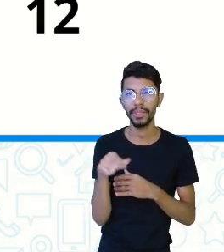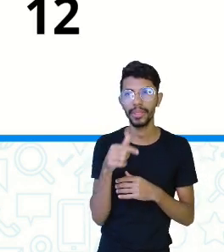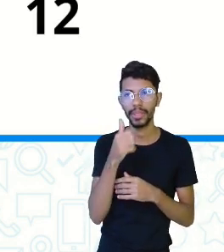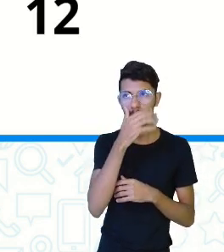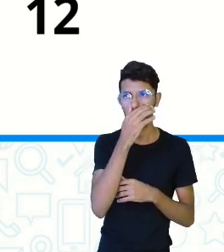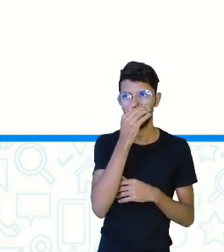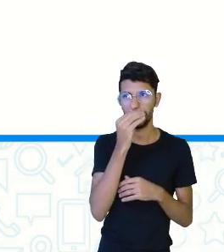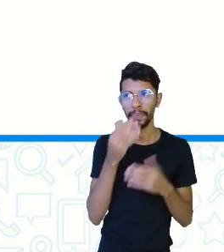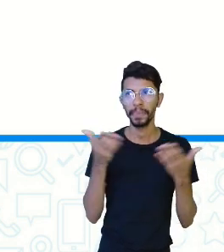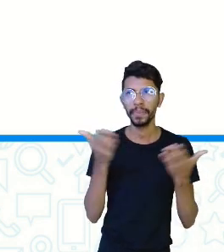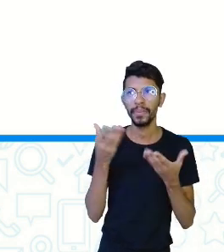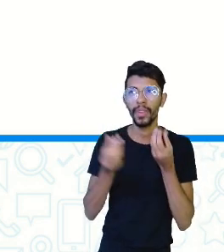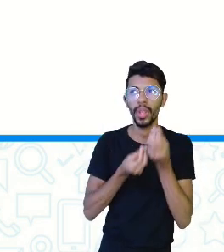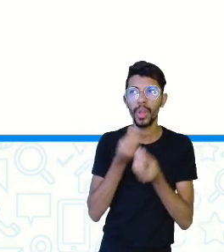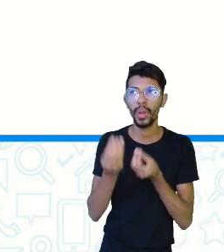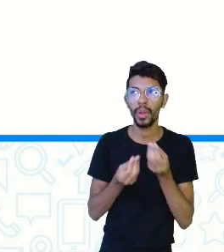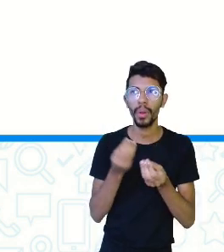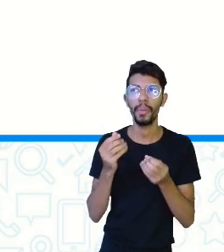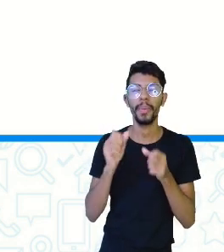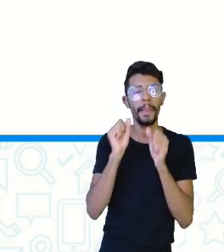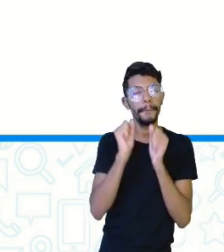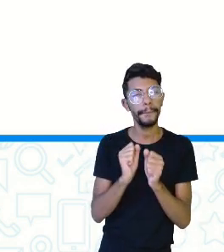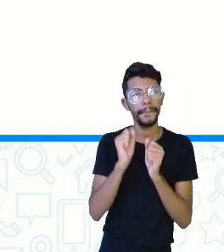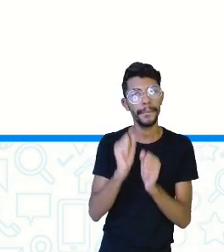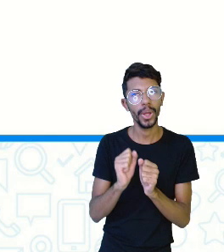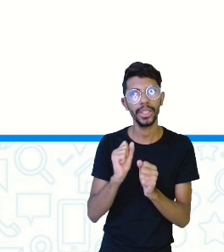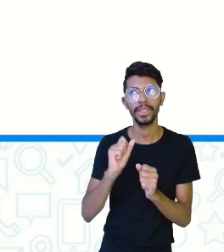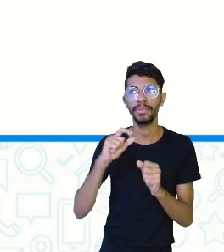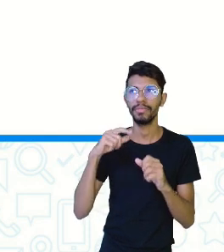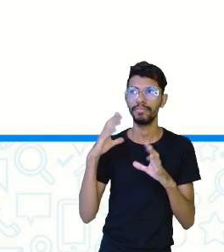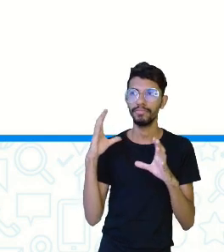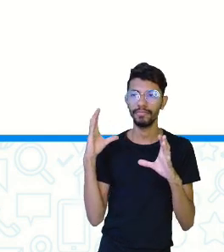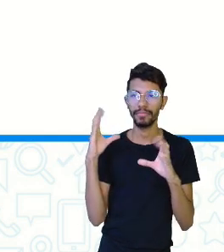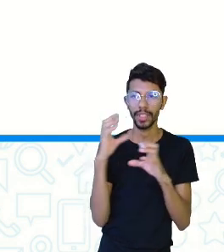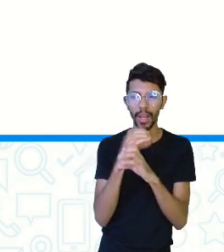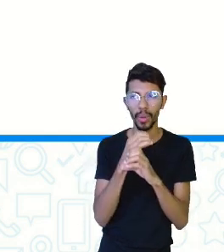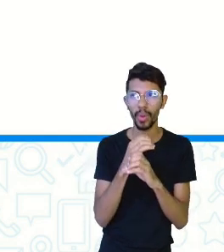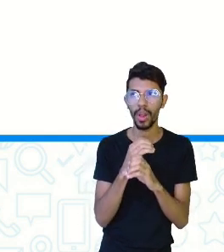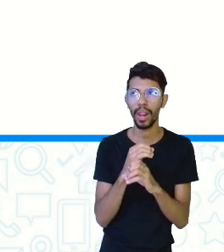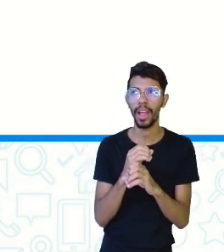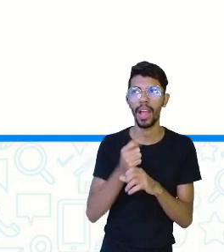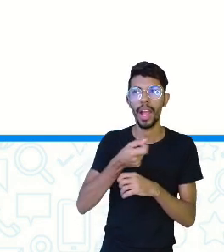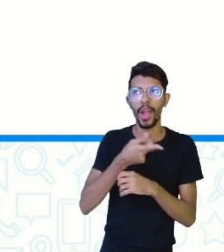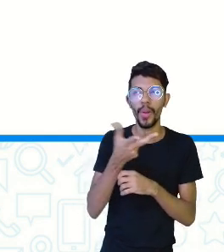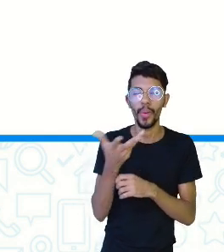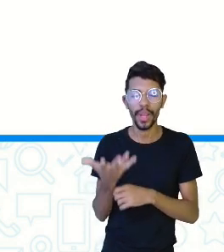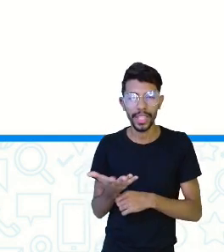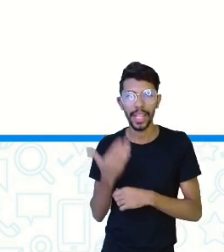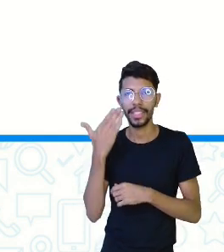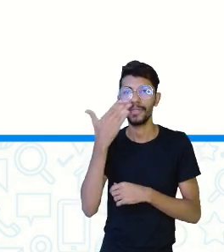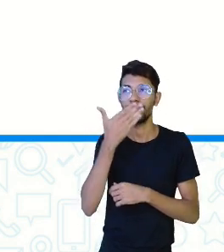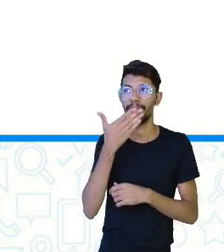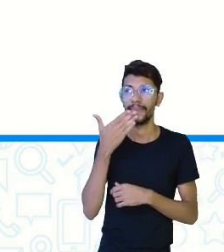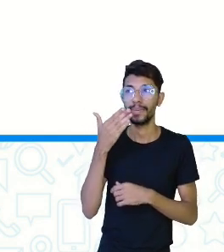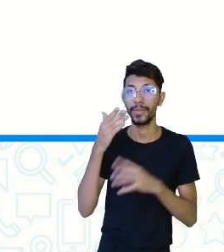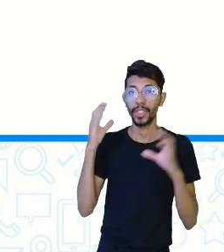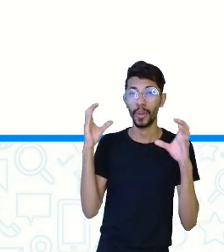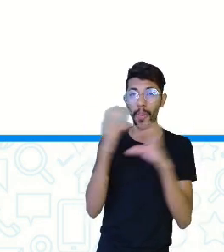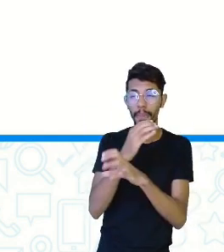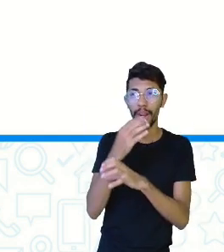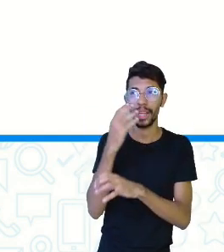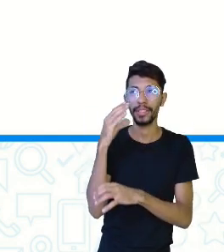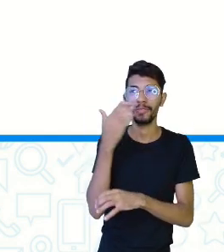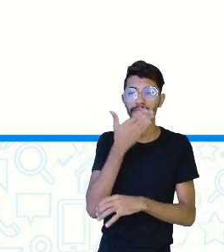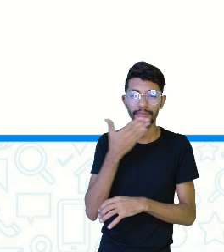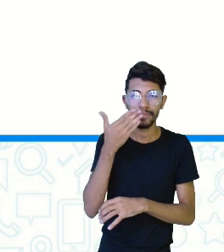Como poderíamos, volta aí por favor, como poderíamos calcular a quantidade total